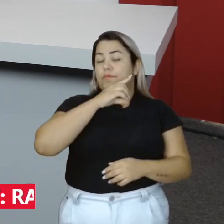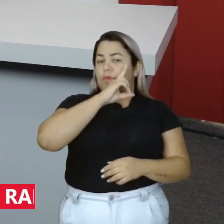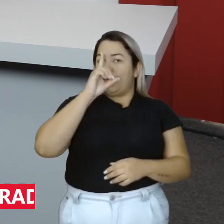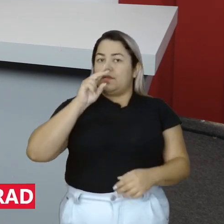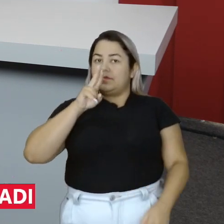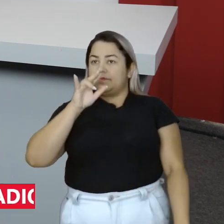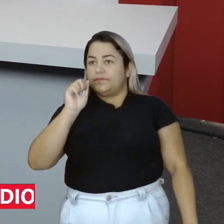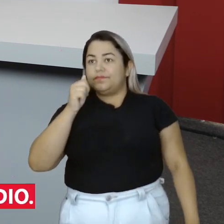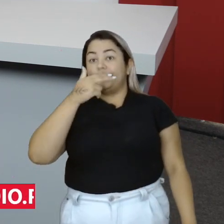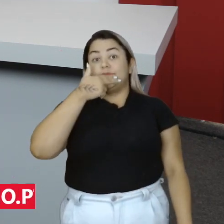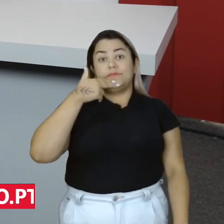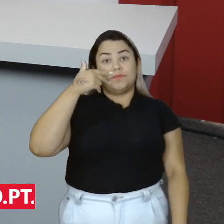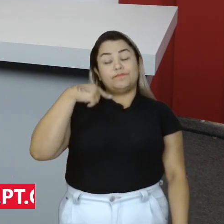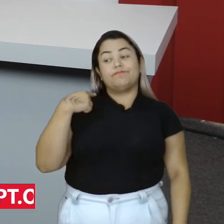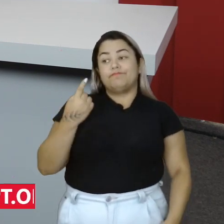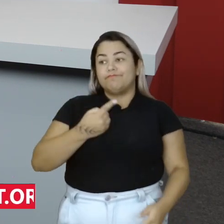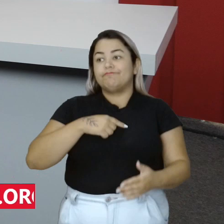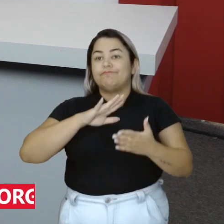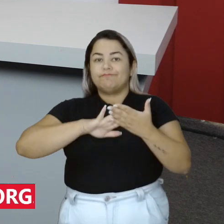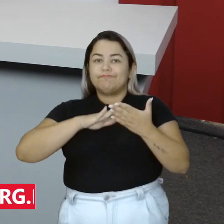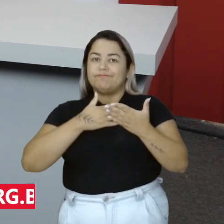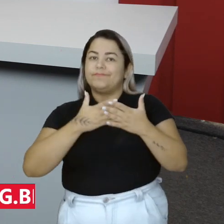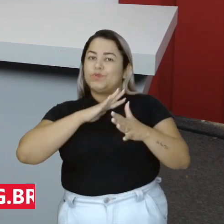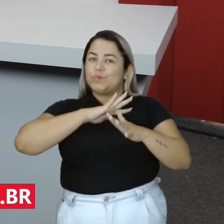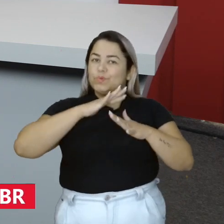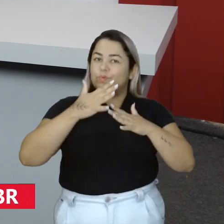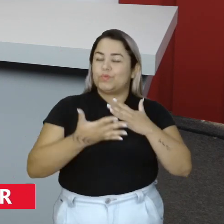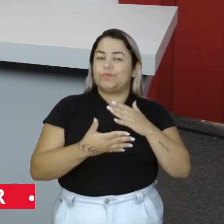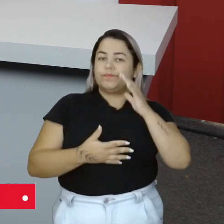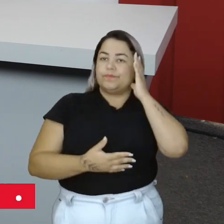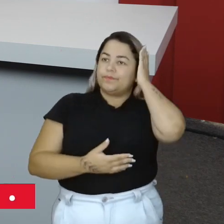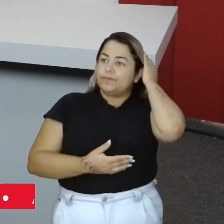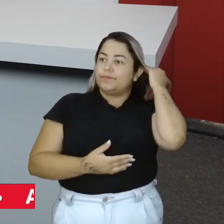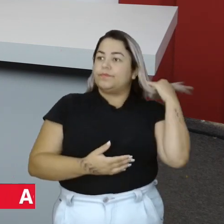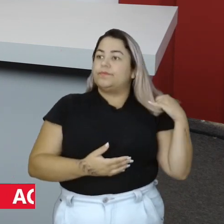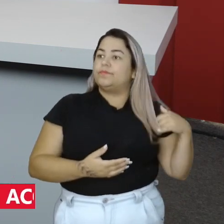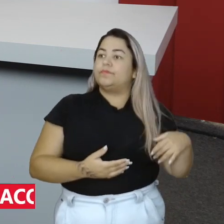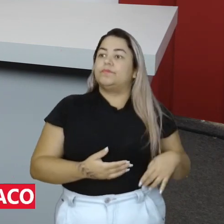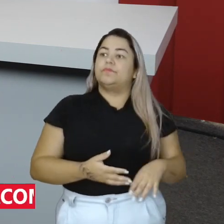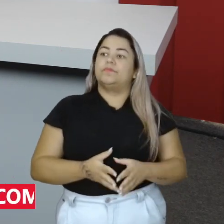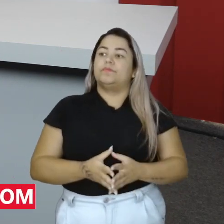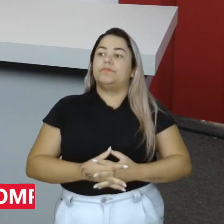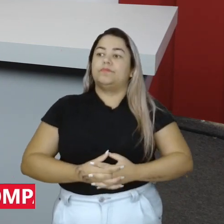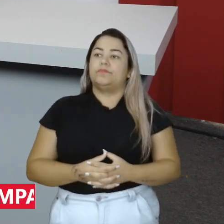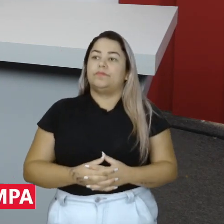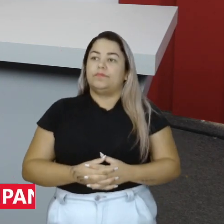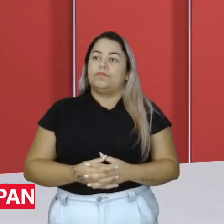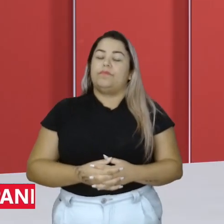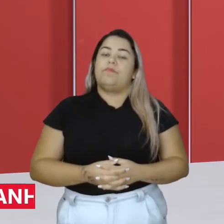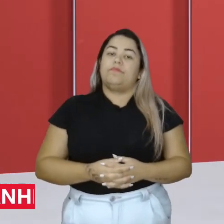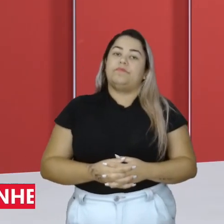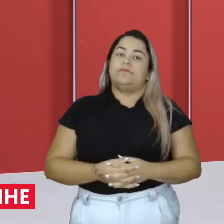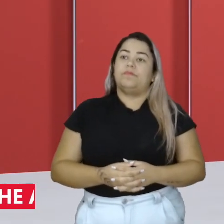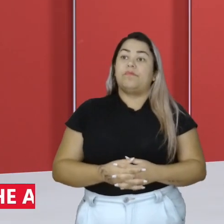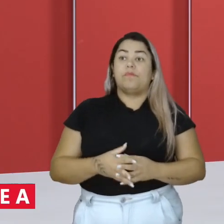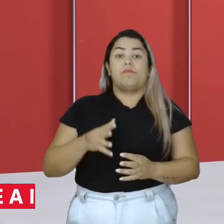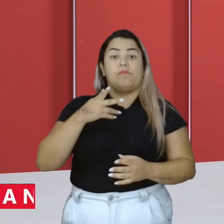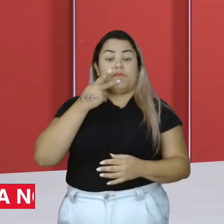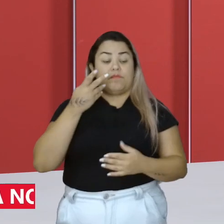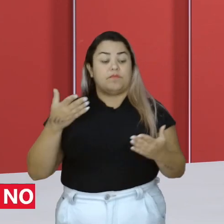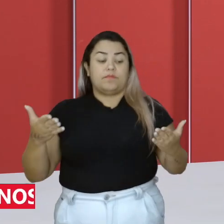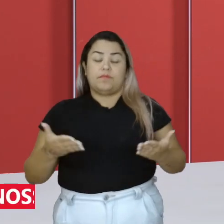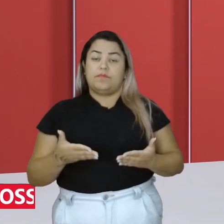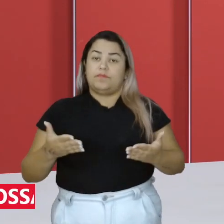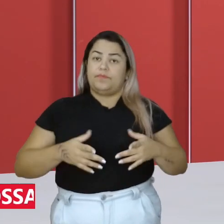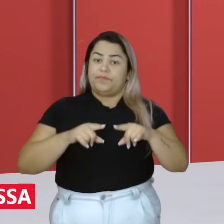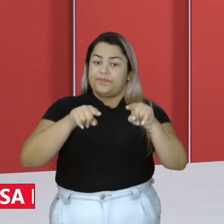dia para Nayane, as nossas intérpretes que apresentam este jornal em língua brasileira de sinais. Eu sou Amanda Guerra e eu falo com você